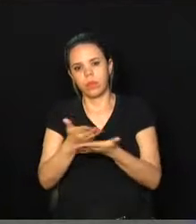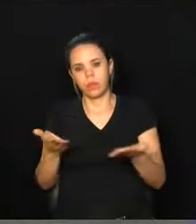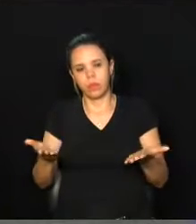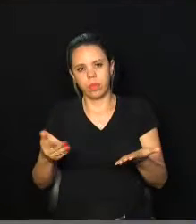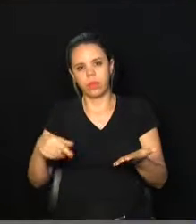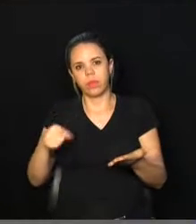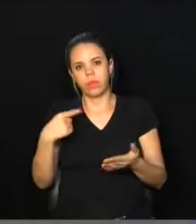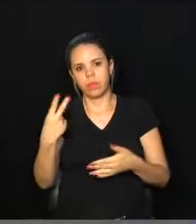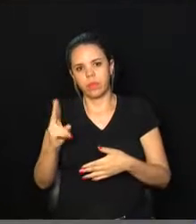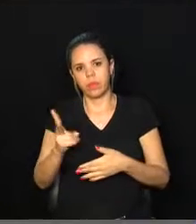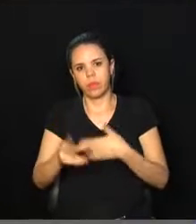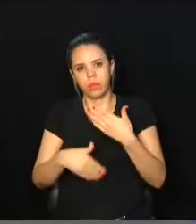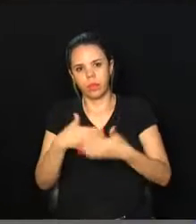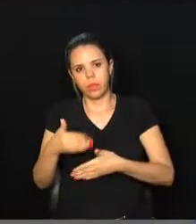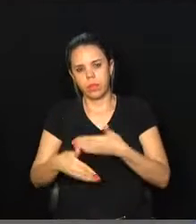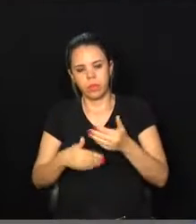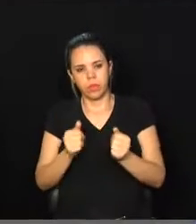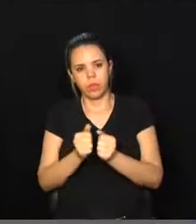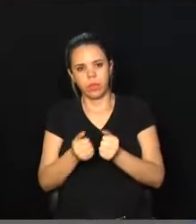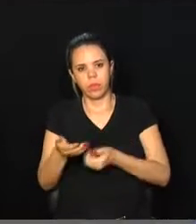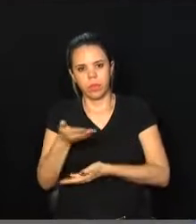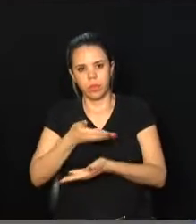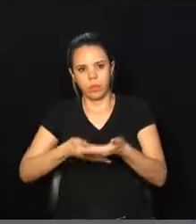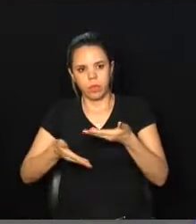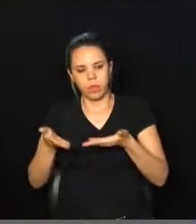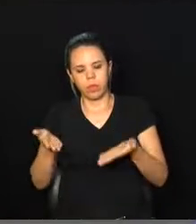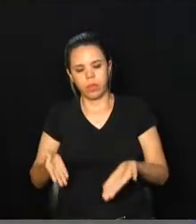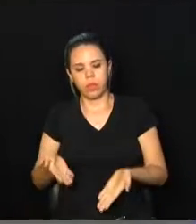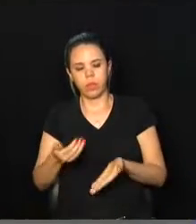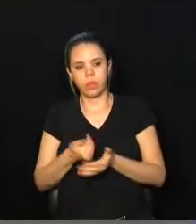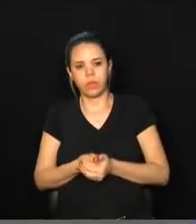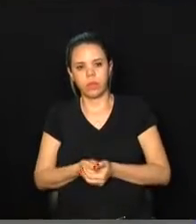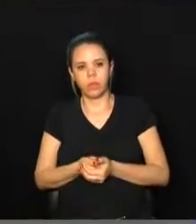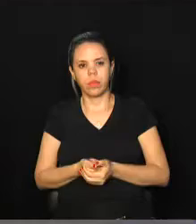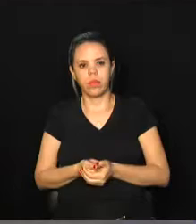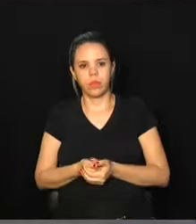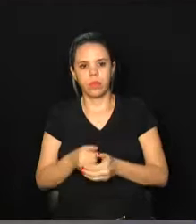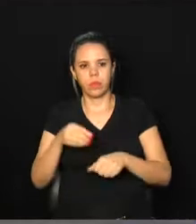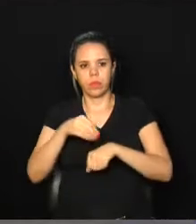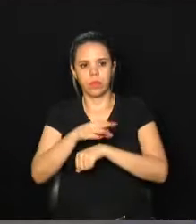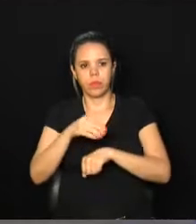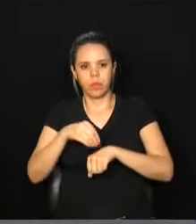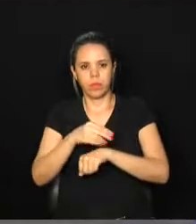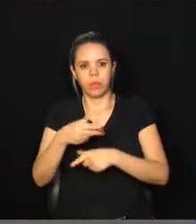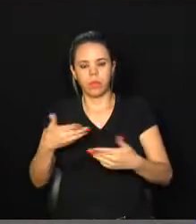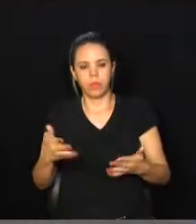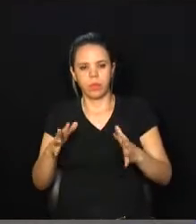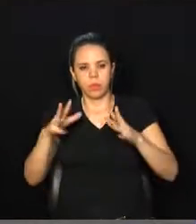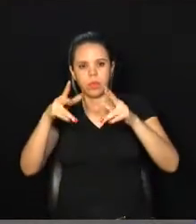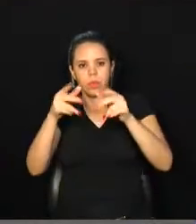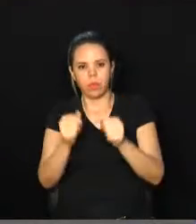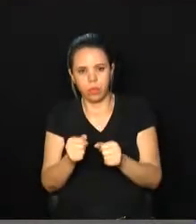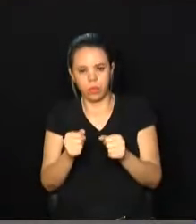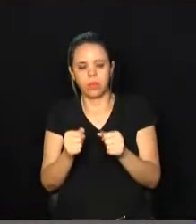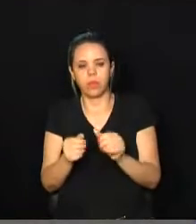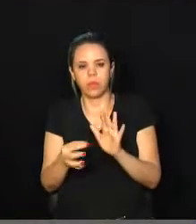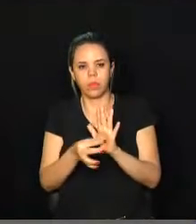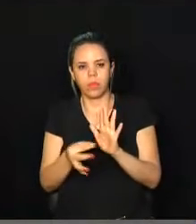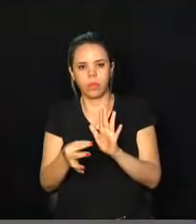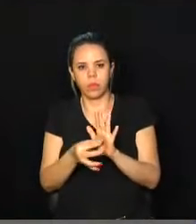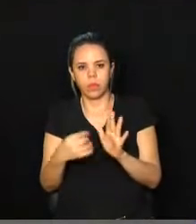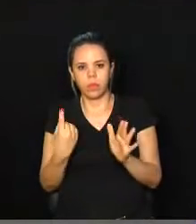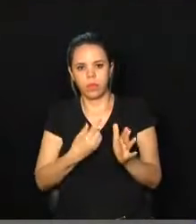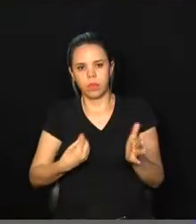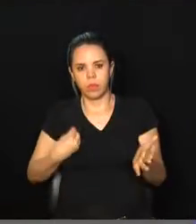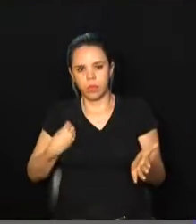que diariamente estão interagindo conosco, para trazer essas demandas todas, esses pontos de vista de nós que